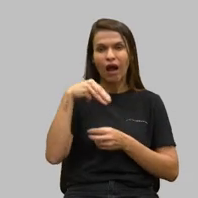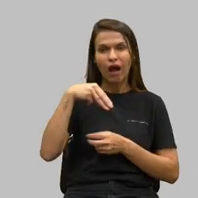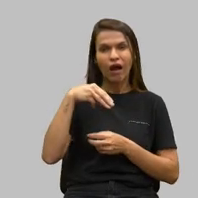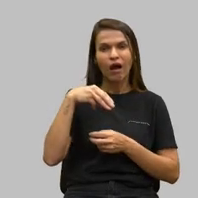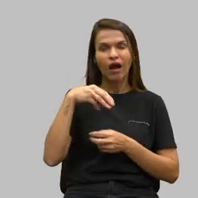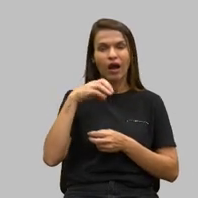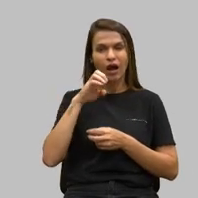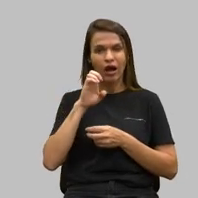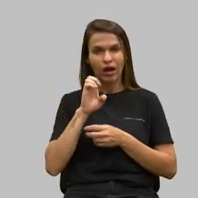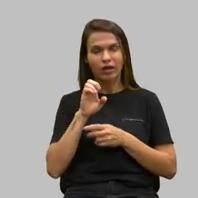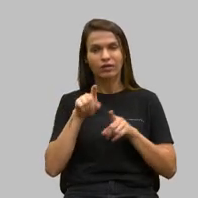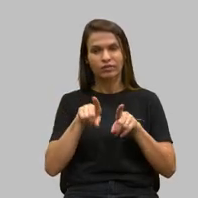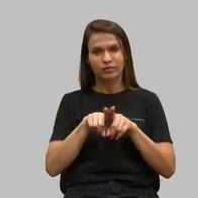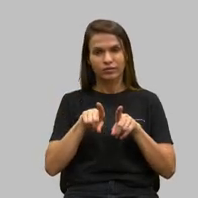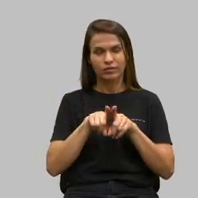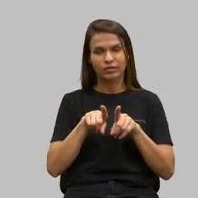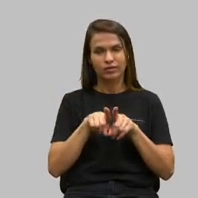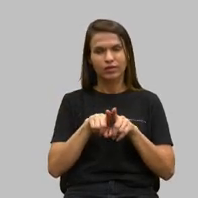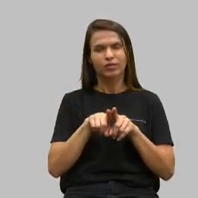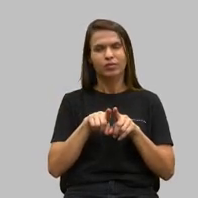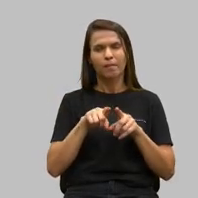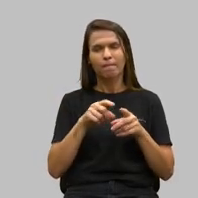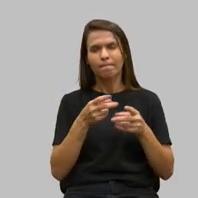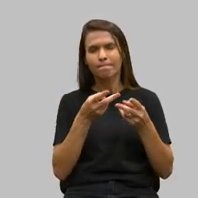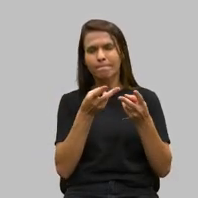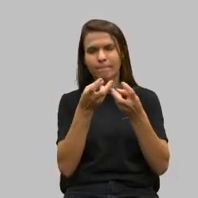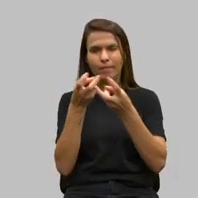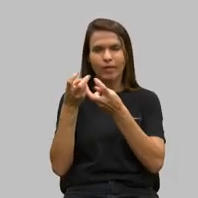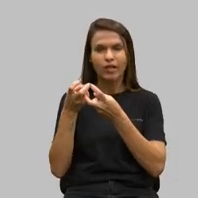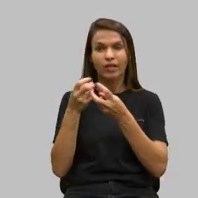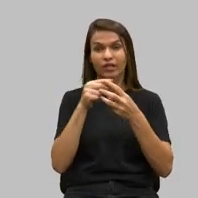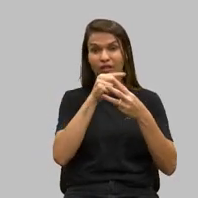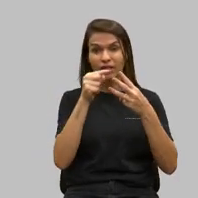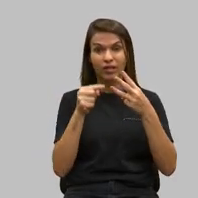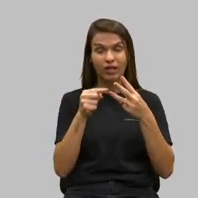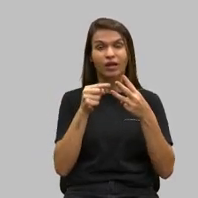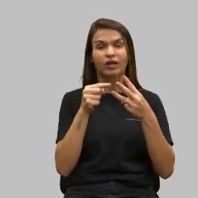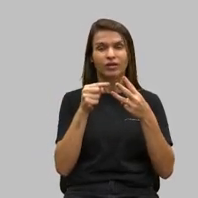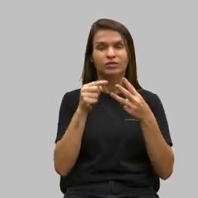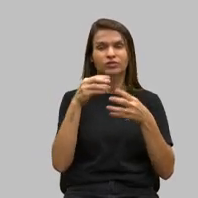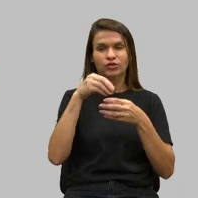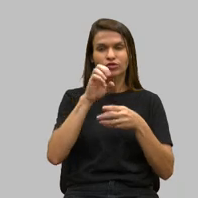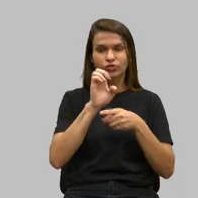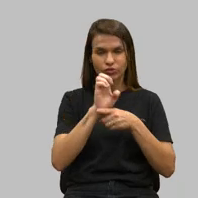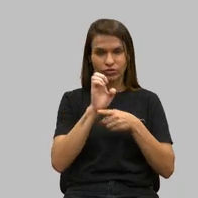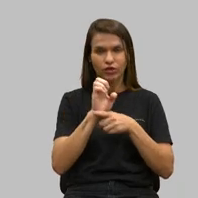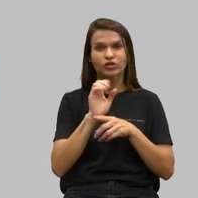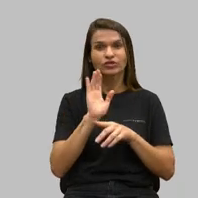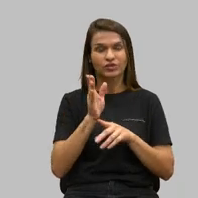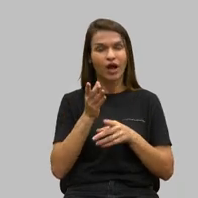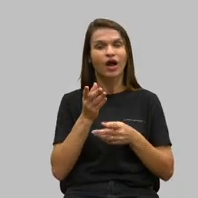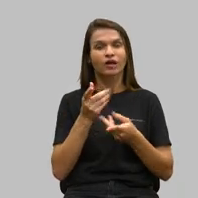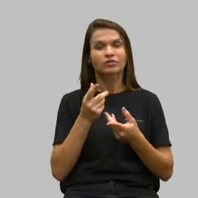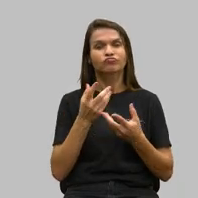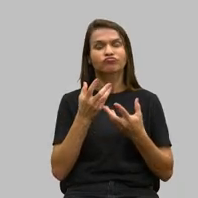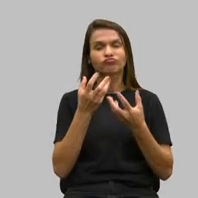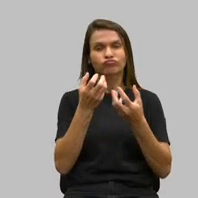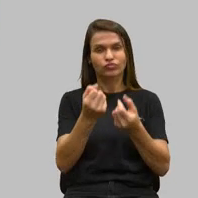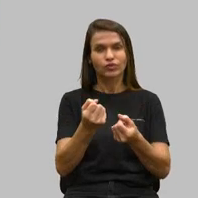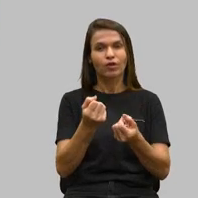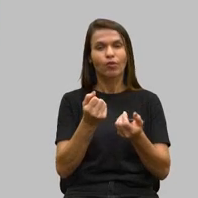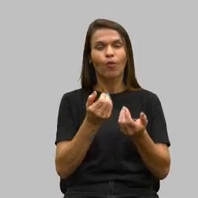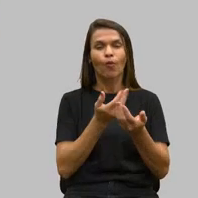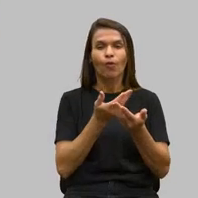AMI, já diagnosticamos, se eu não me engano, três AMIs no Estado, e eles recebem o tratamento já na primeira semana, ele já vem para